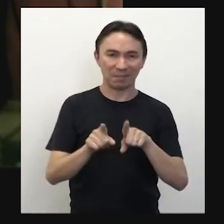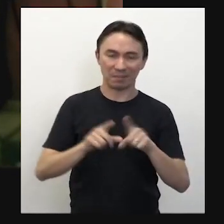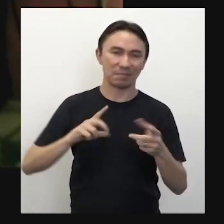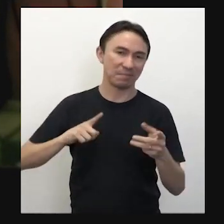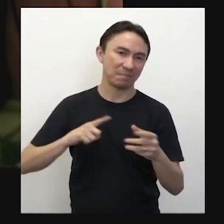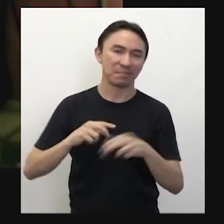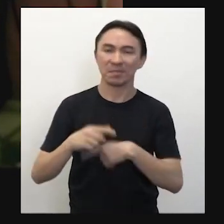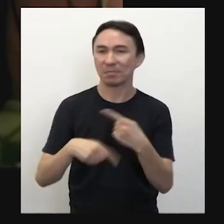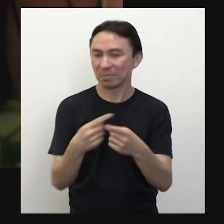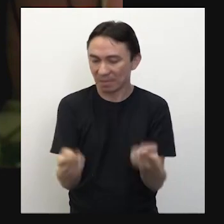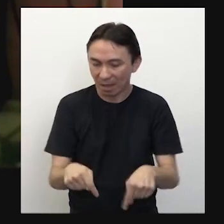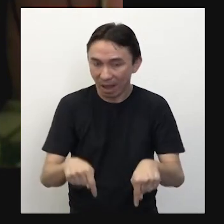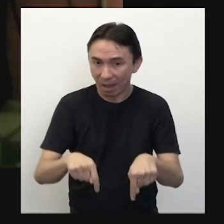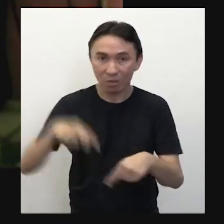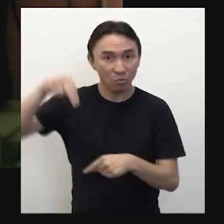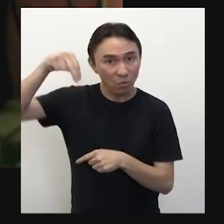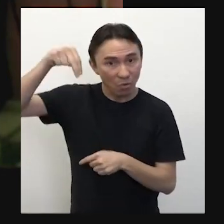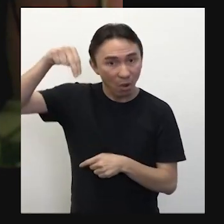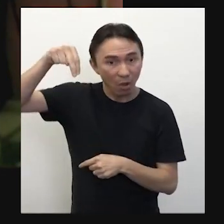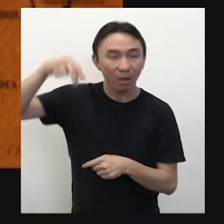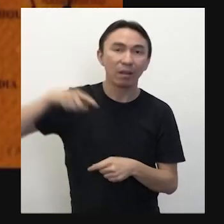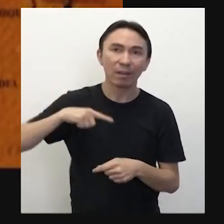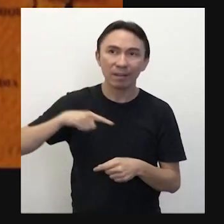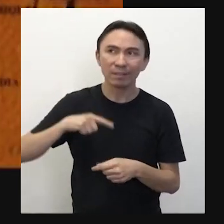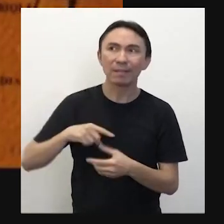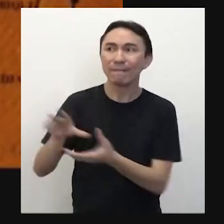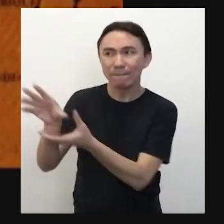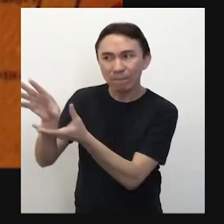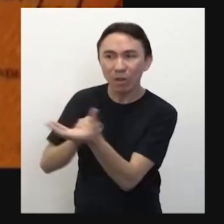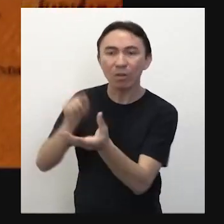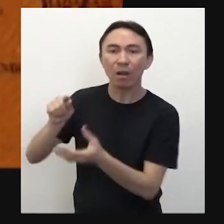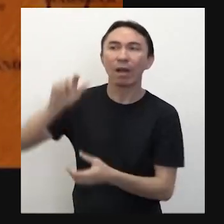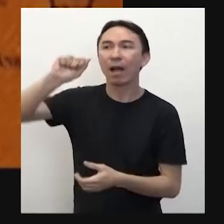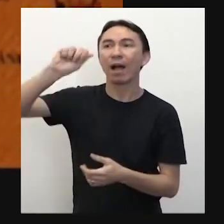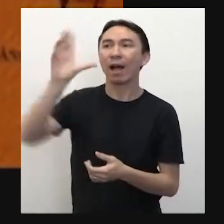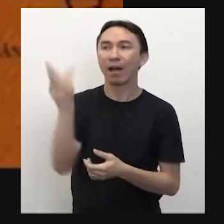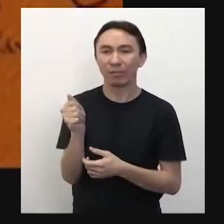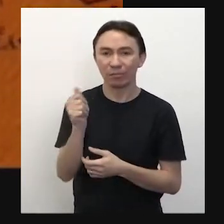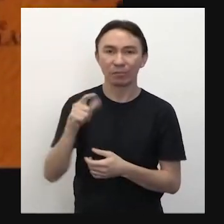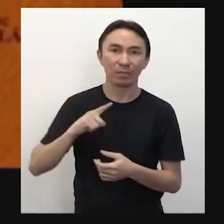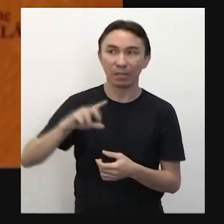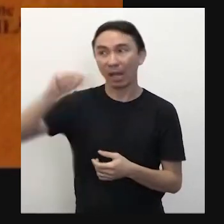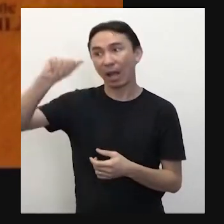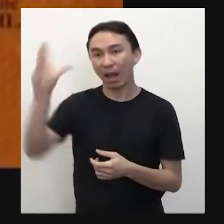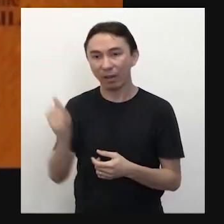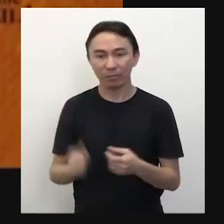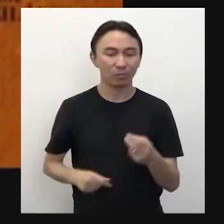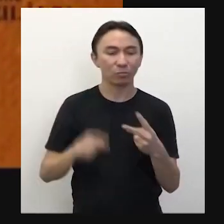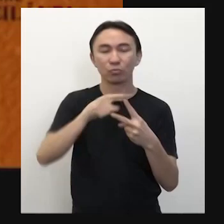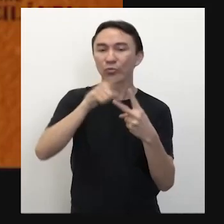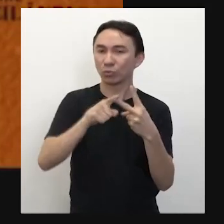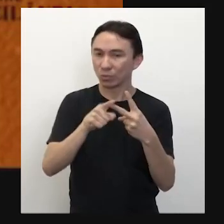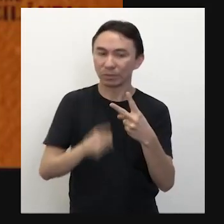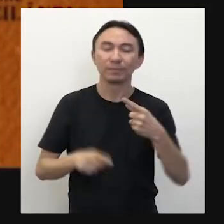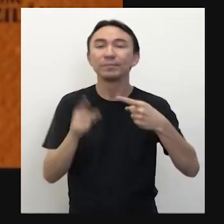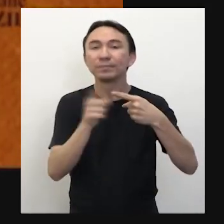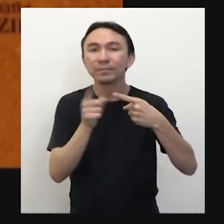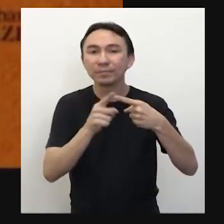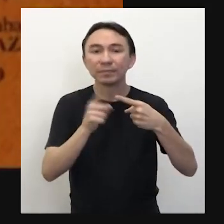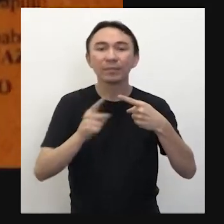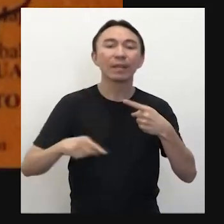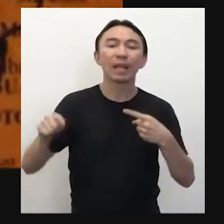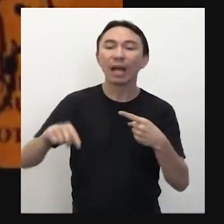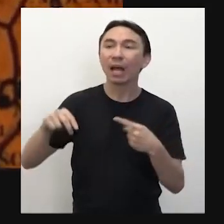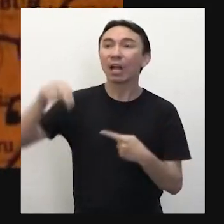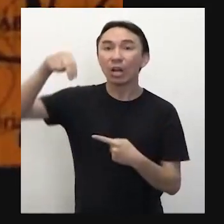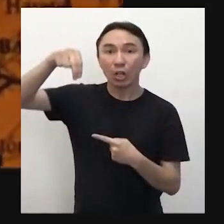do nosso repente aqui no Nordeste é a África. Existem duas Áfricas. Tem a África negra e existe o norte da África,